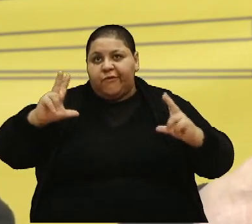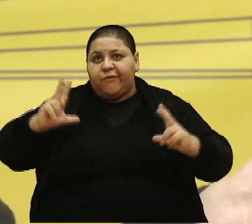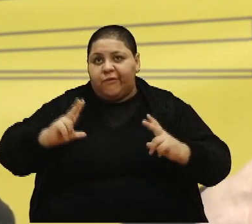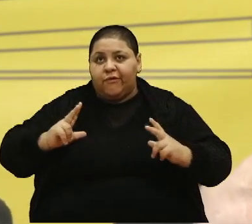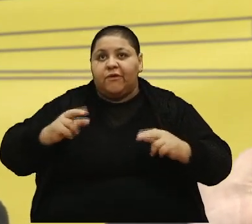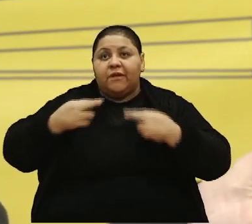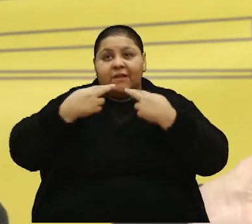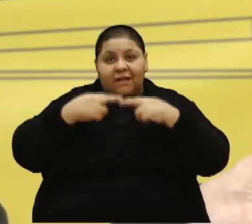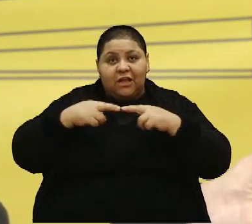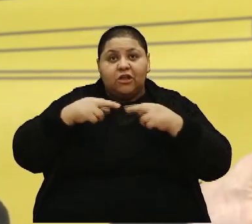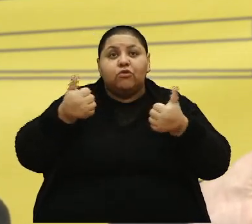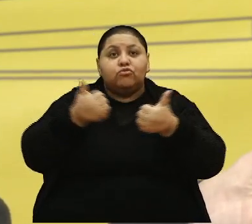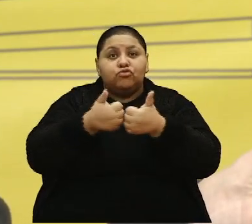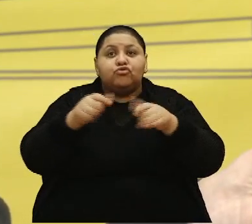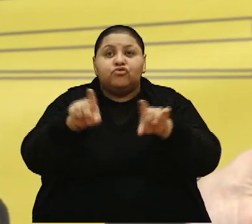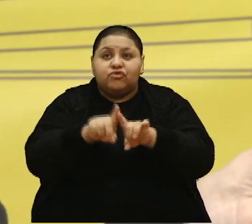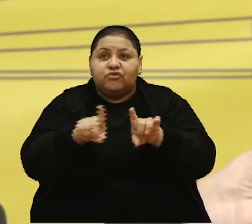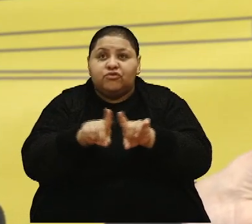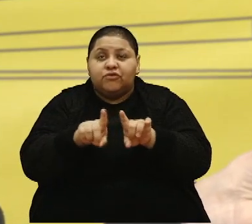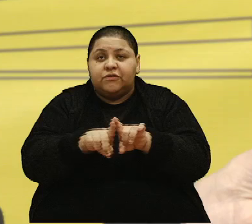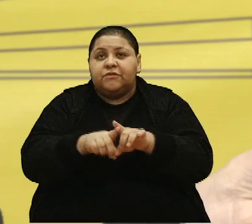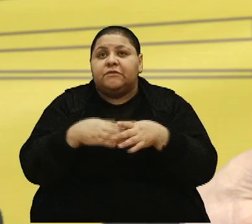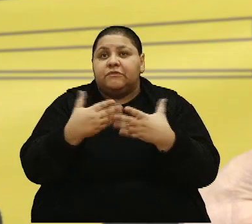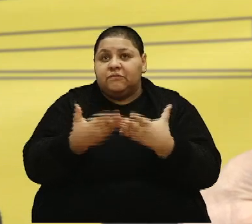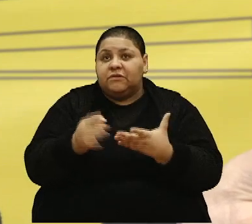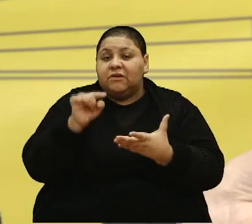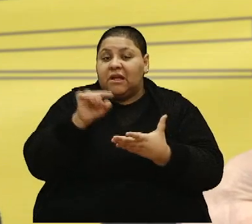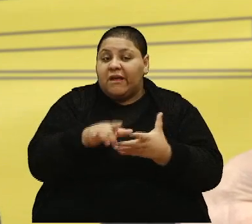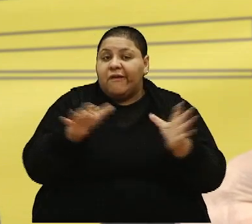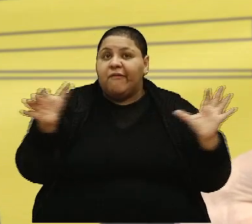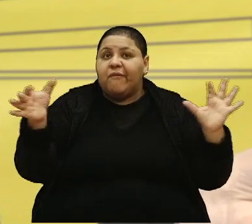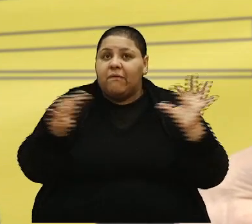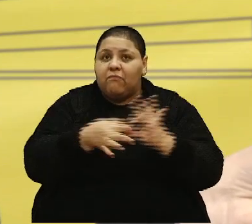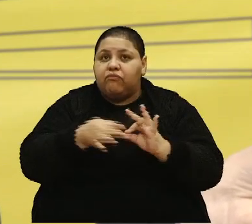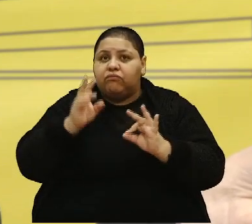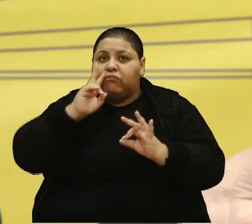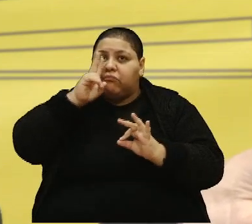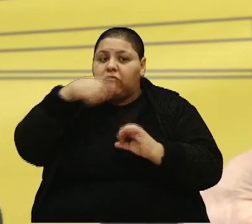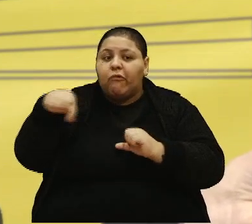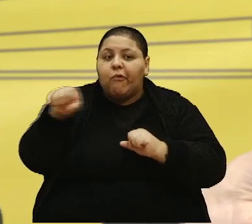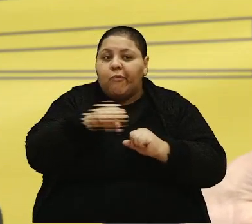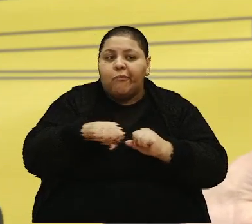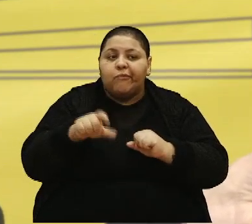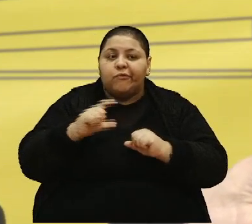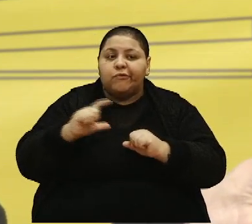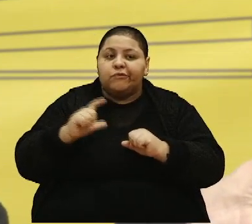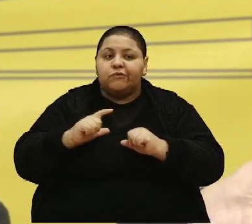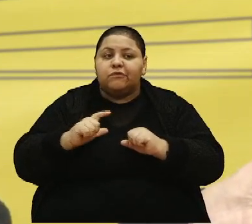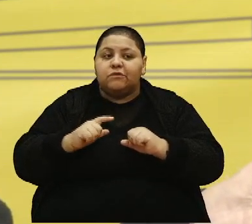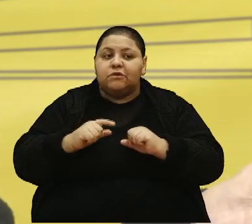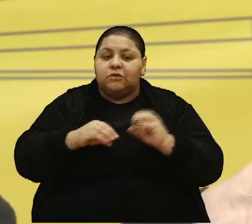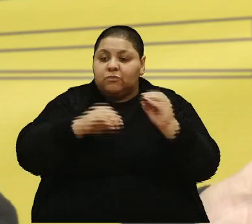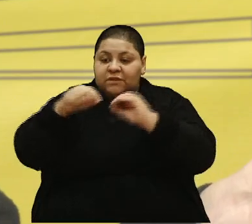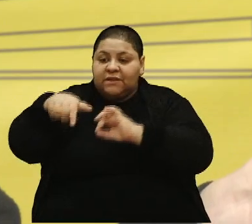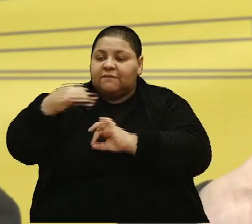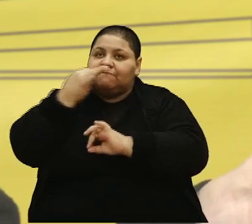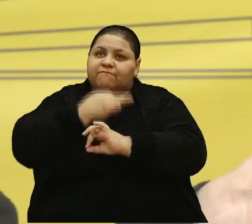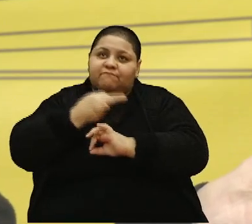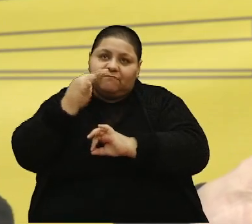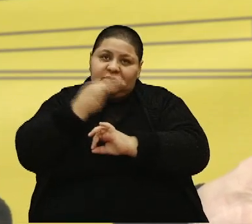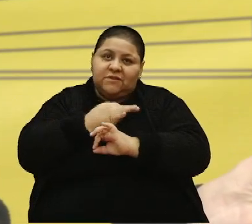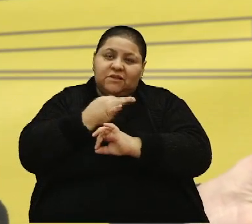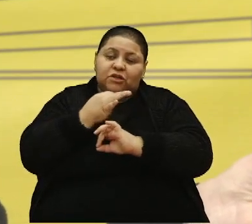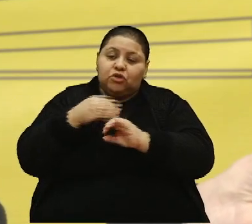da Randon também, foi convidado. Quer dizer, é essa junção de forças para que nós possamos trazer algumas coisas para Caxias e nos